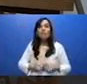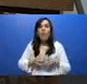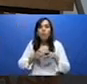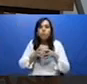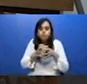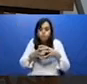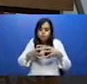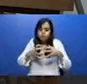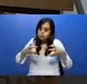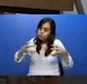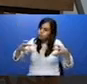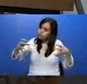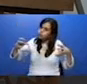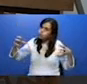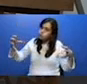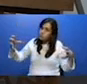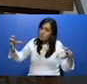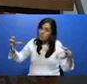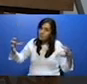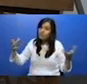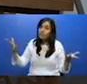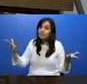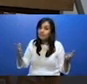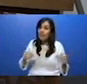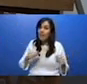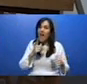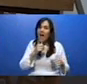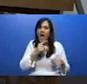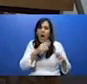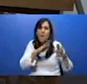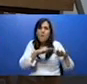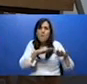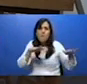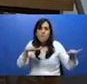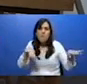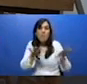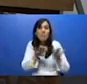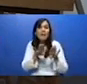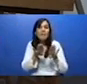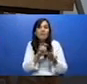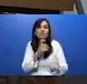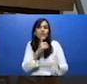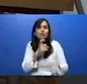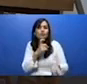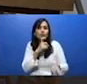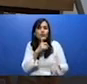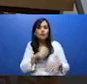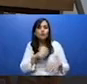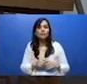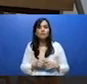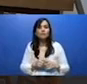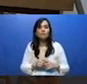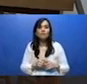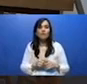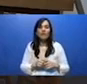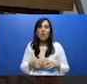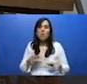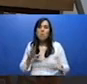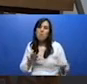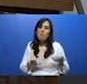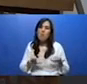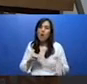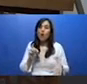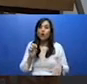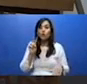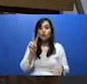aumentaram, né? Grande parte dos oceanos congelaram, e com isso, olha só, foi num período de entre 2 e